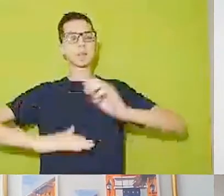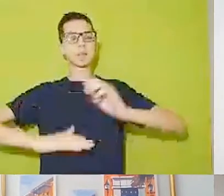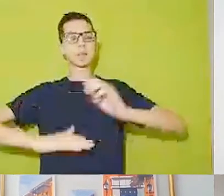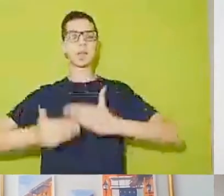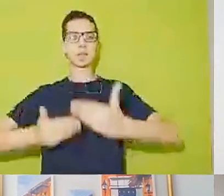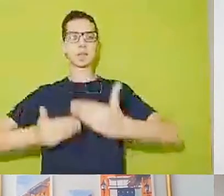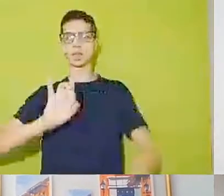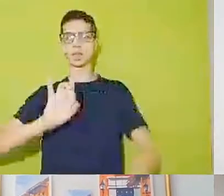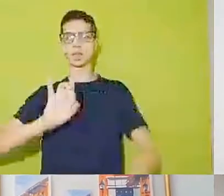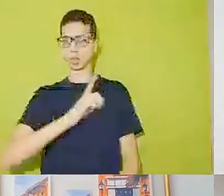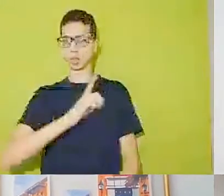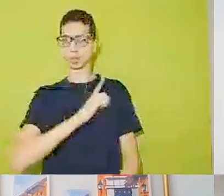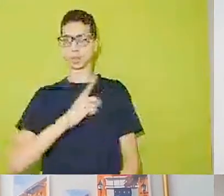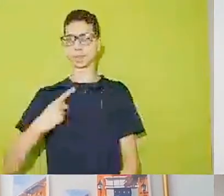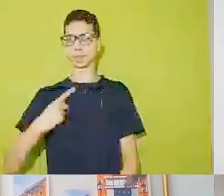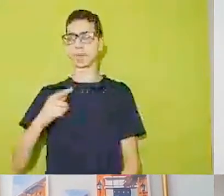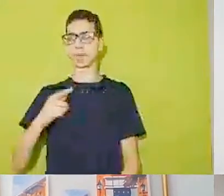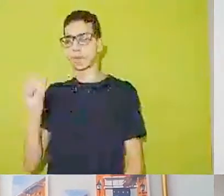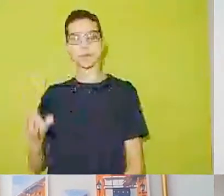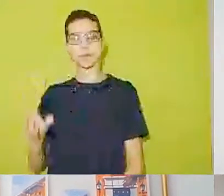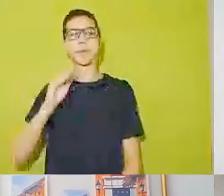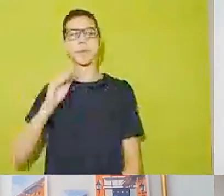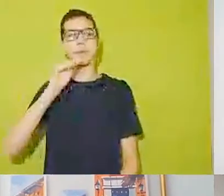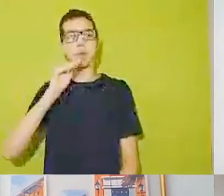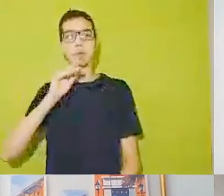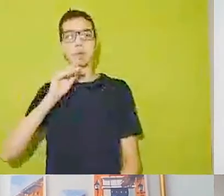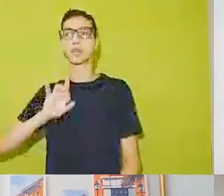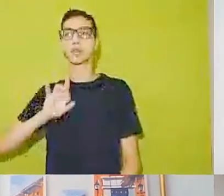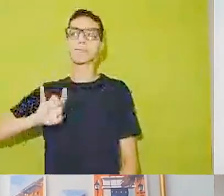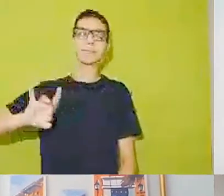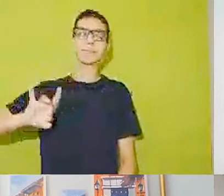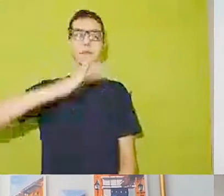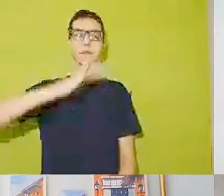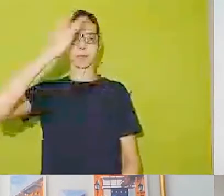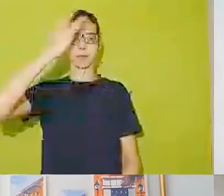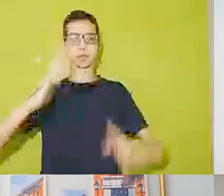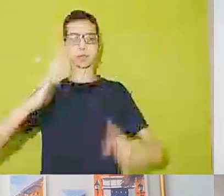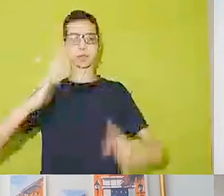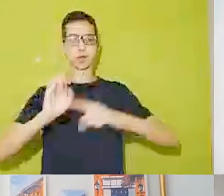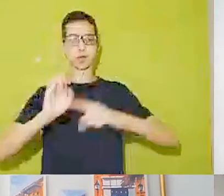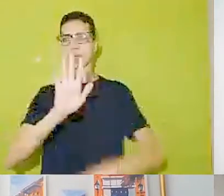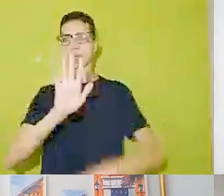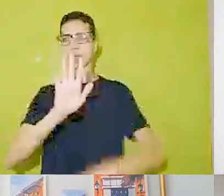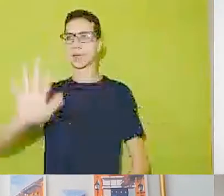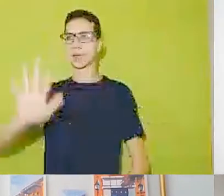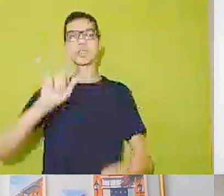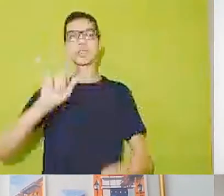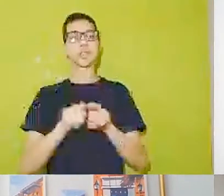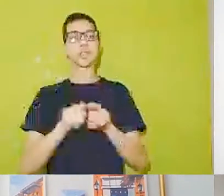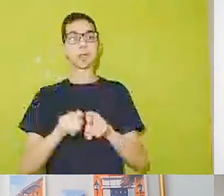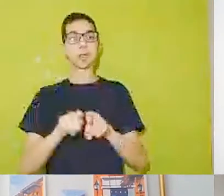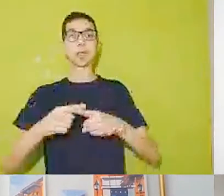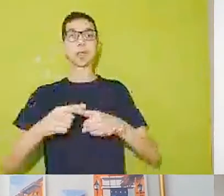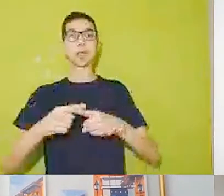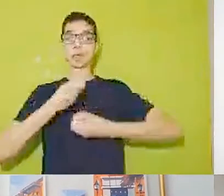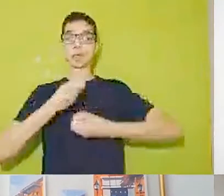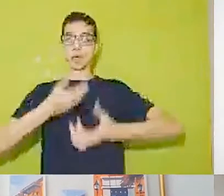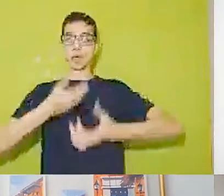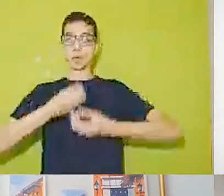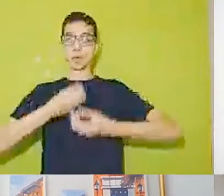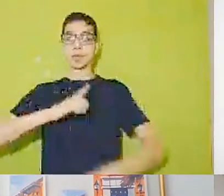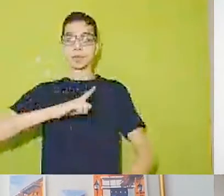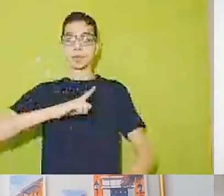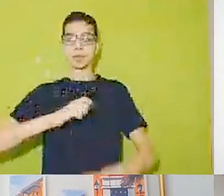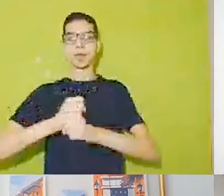agentes da defensoria e pessoas da rede, né, porque ele consolida uma série de informações que a gente, ao longo dos anos, né, vem trabalhando